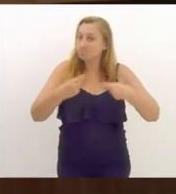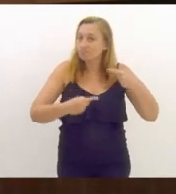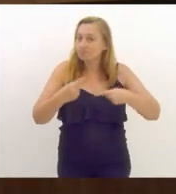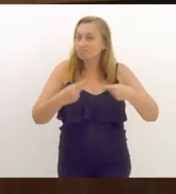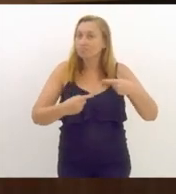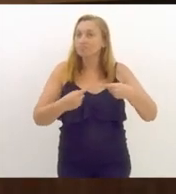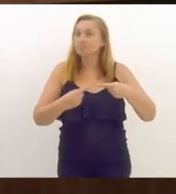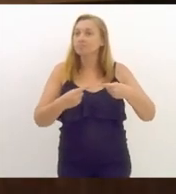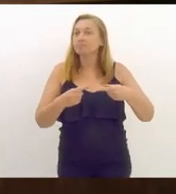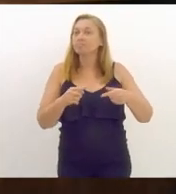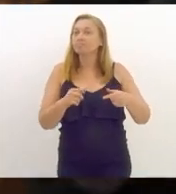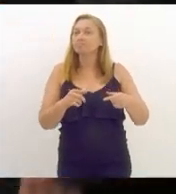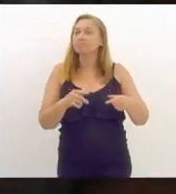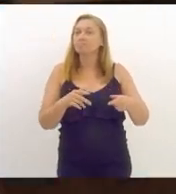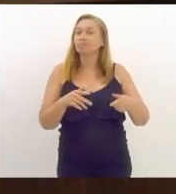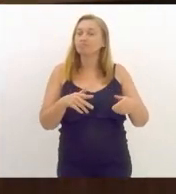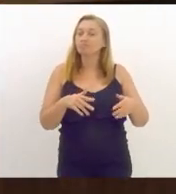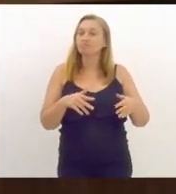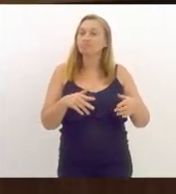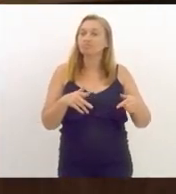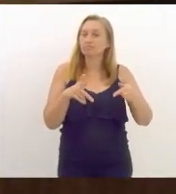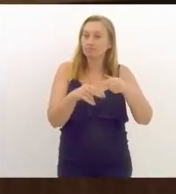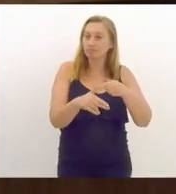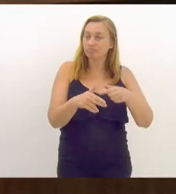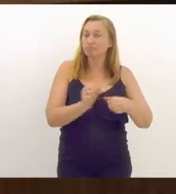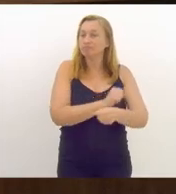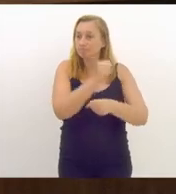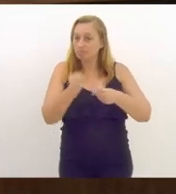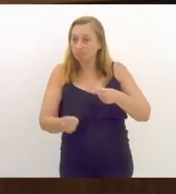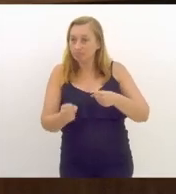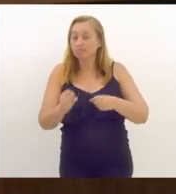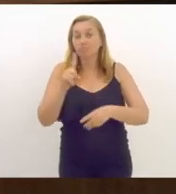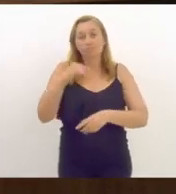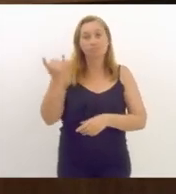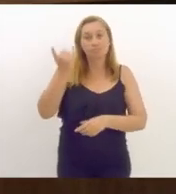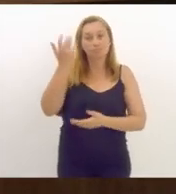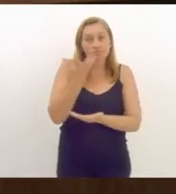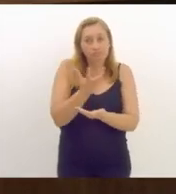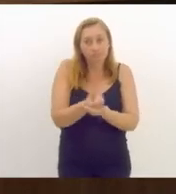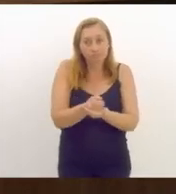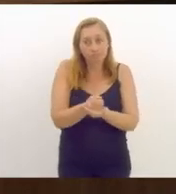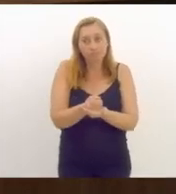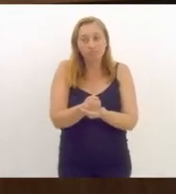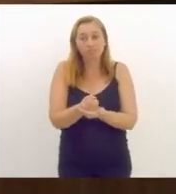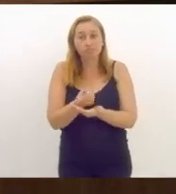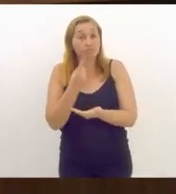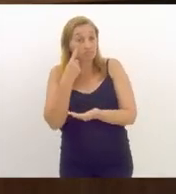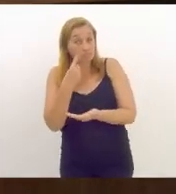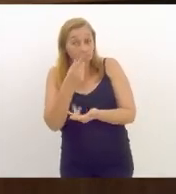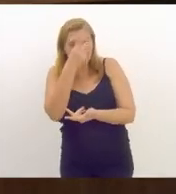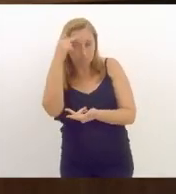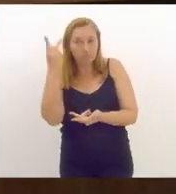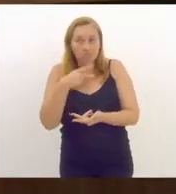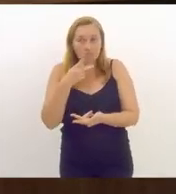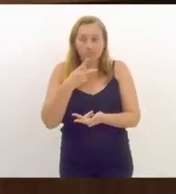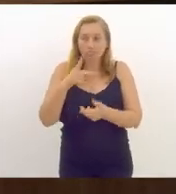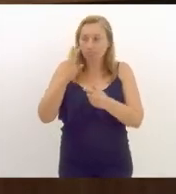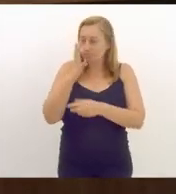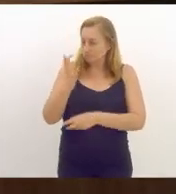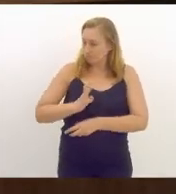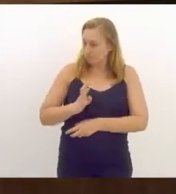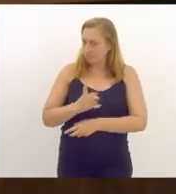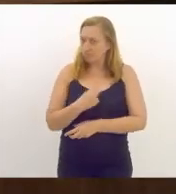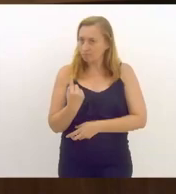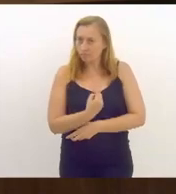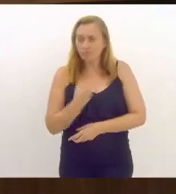interferência dos poderes de um sobre o outro mas é importante registrar que eu escutei discursos aqui nos acusando